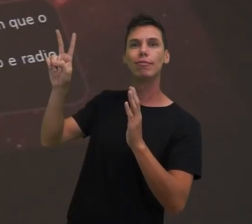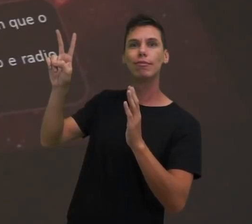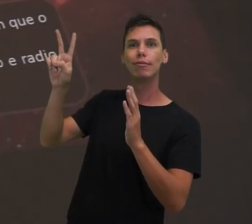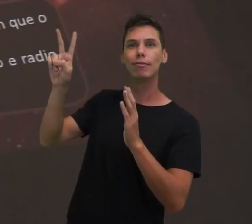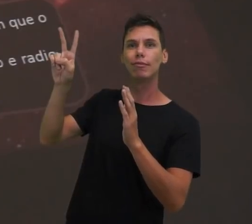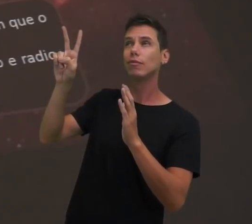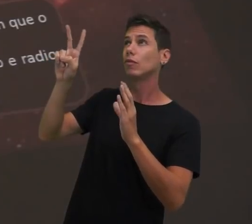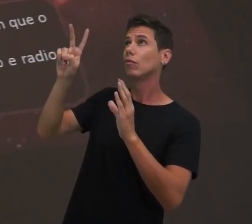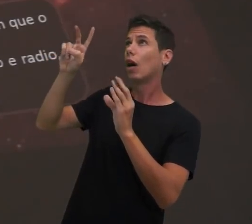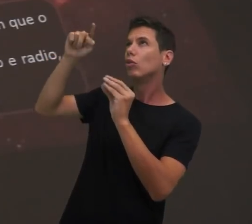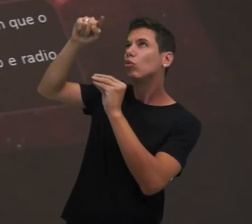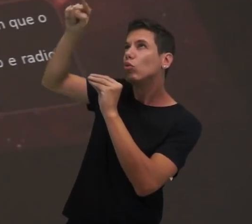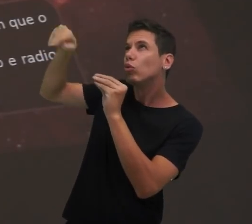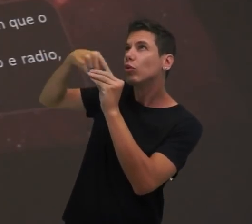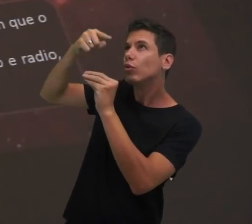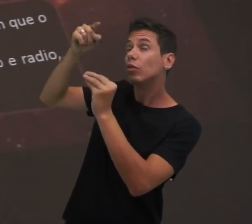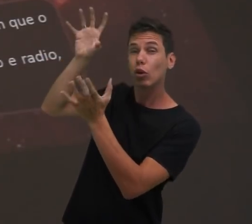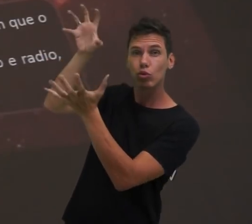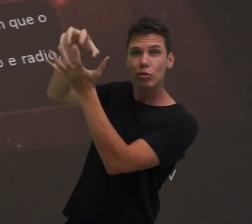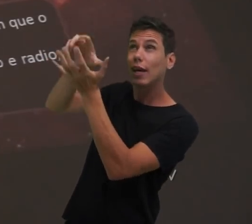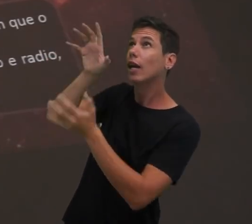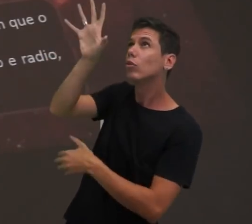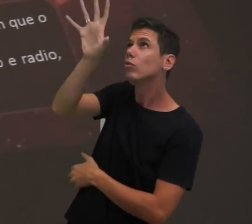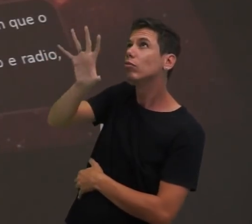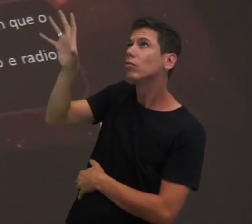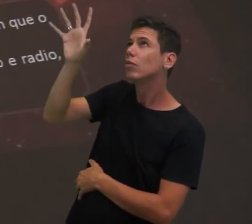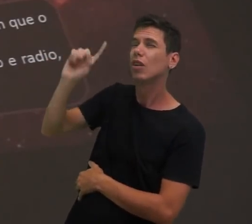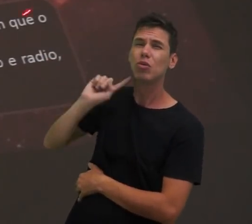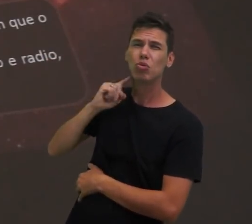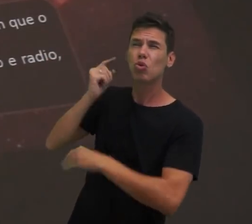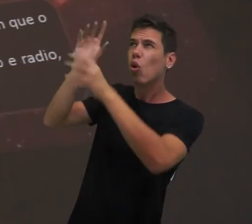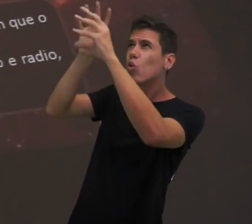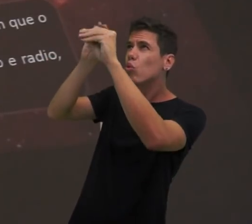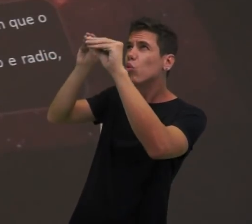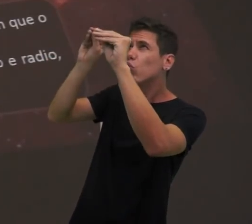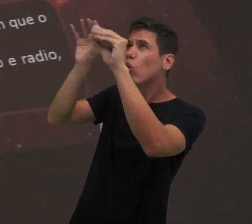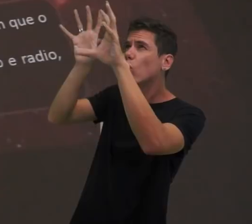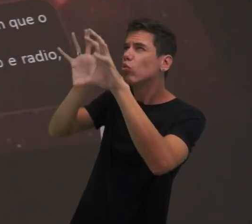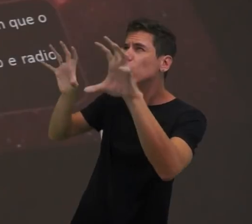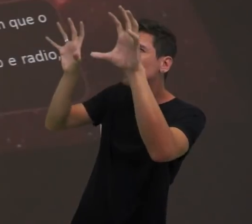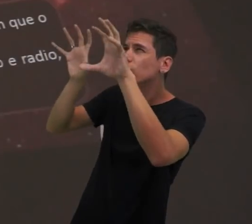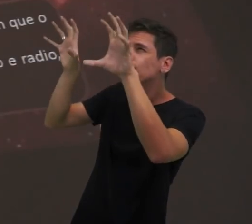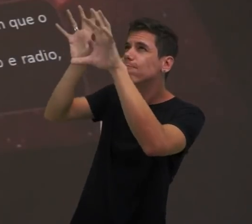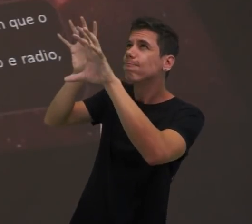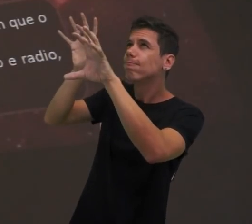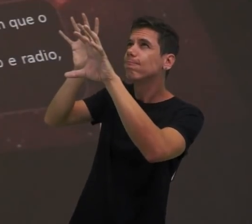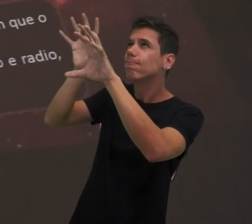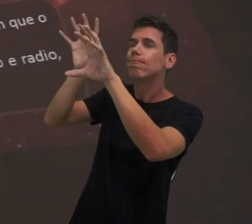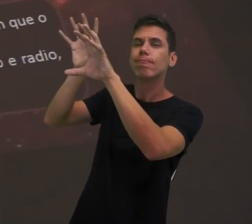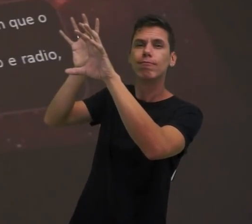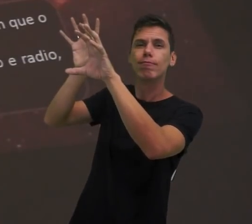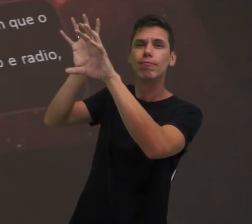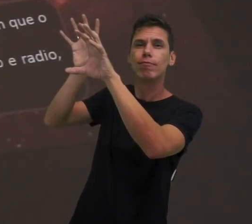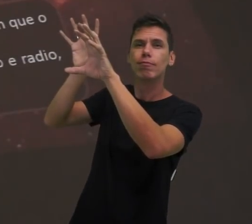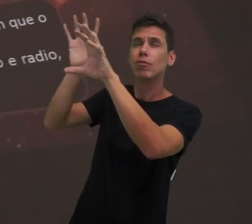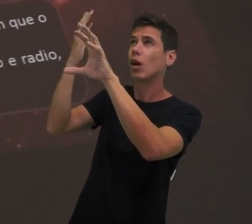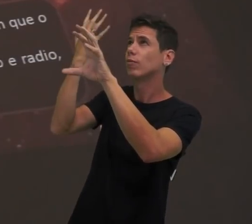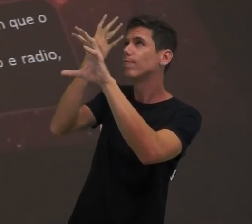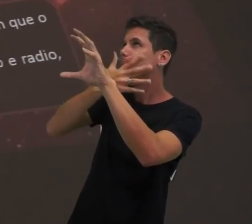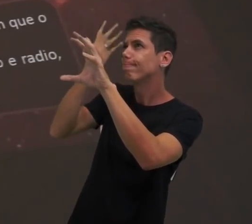no entorno, mas o centro ele é meio escuro, porque tem muitas nuvens de poeira na frente, tá? Então aqui, por exemplo, uma